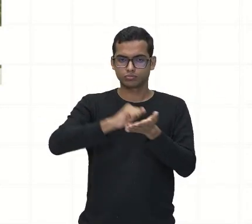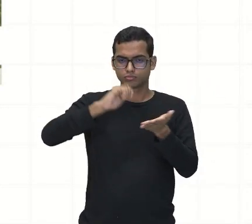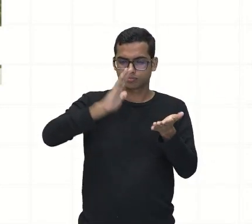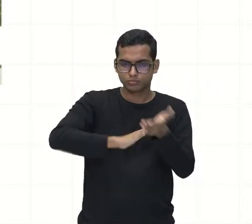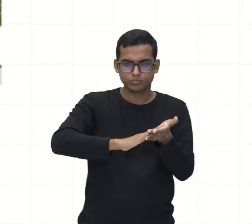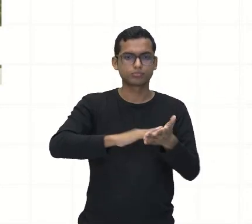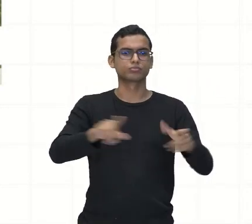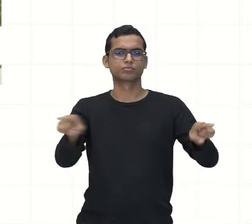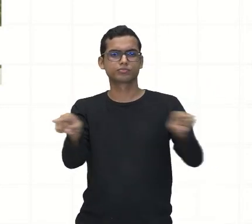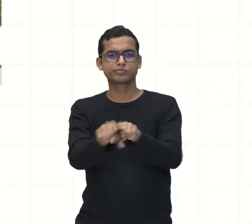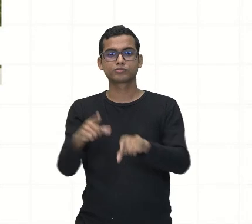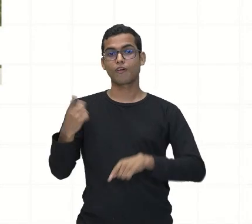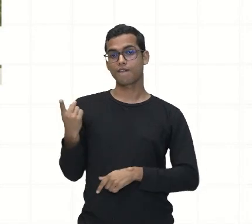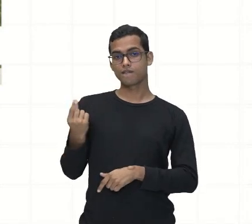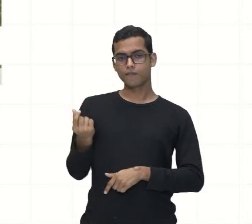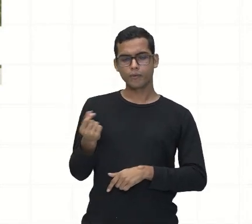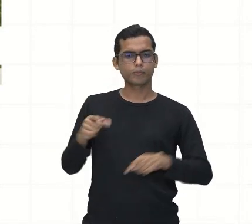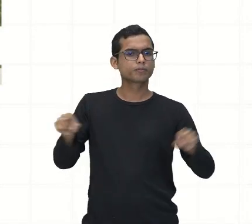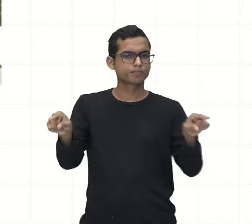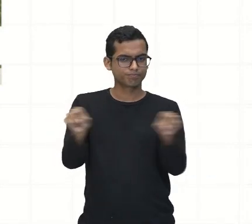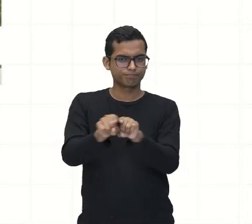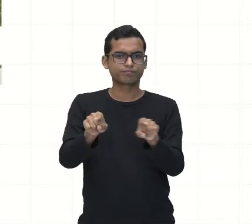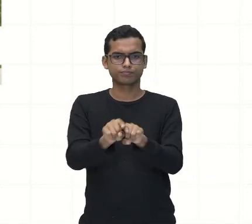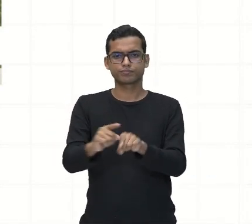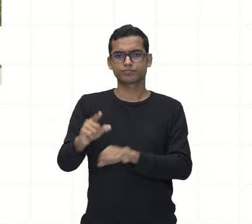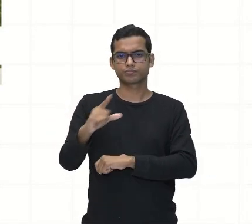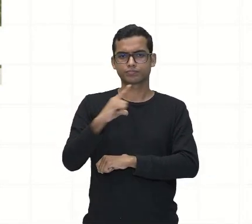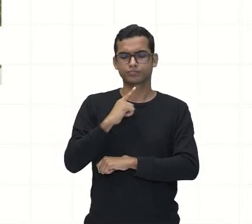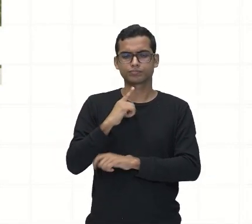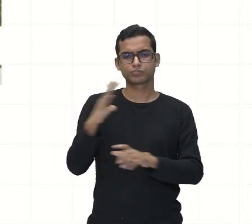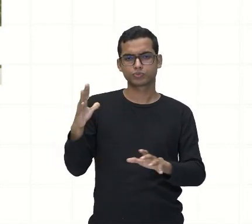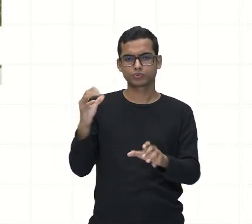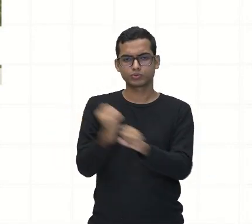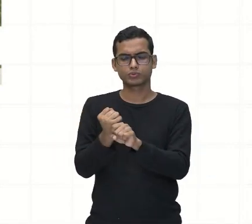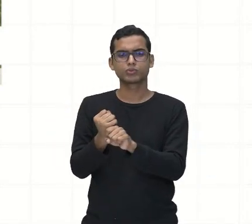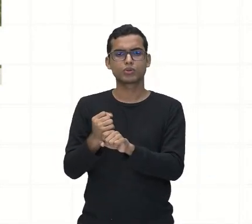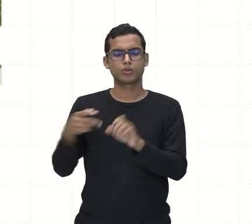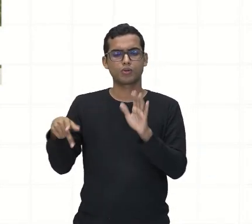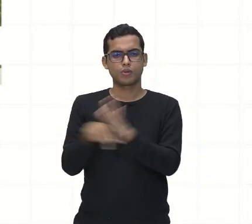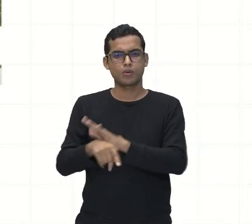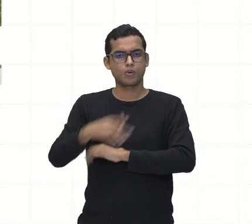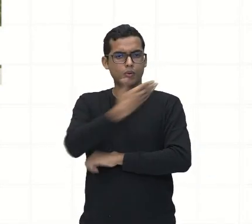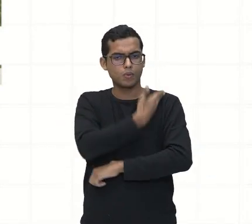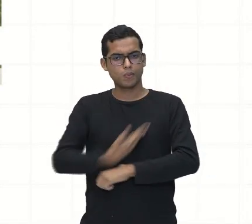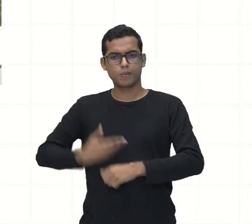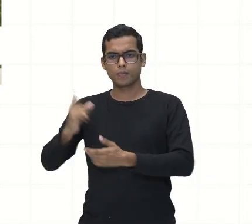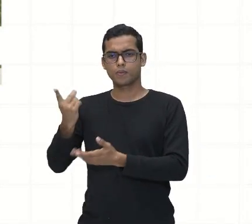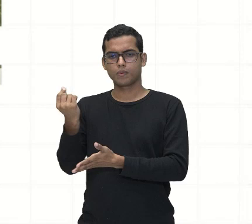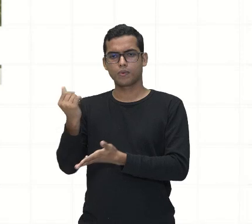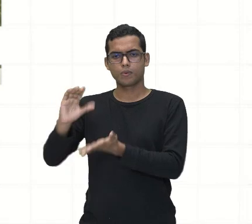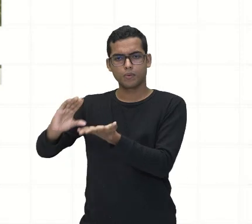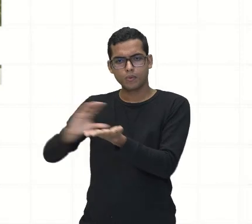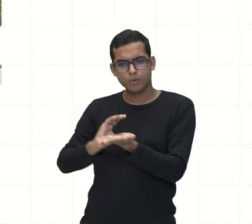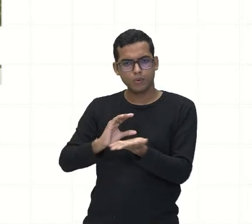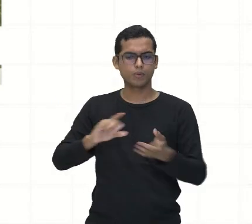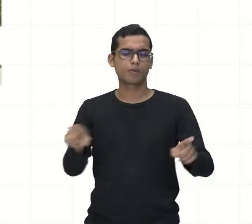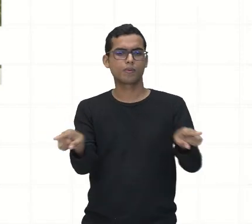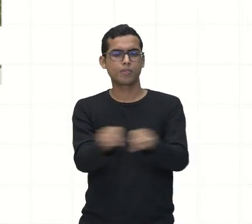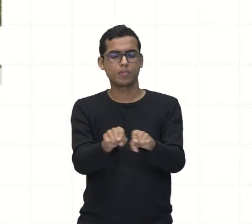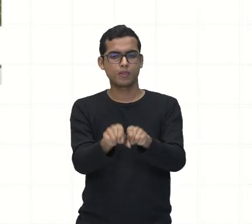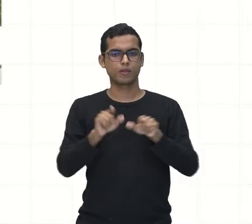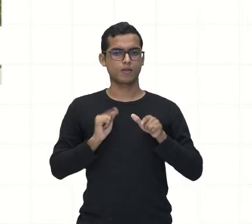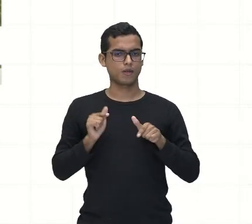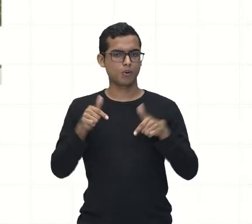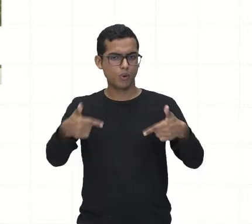quantos os valores dessas infrações, né? Quanto que o Estado deve receber, valor total, e as